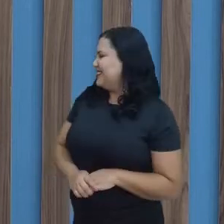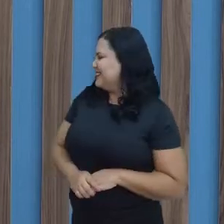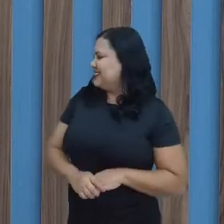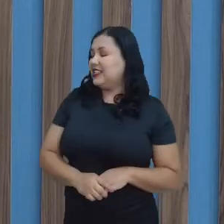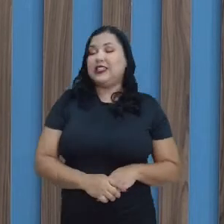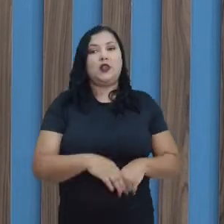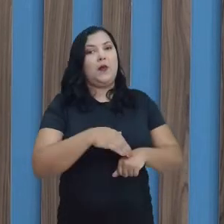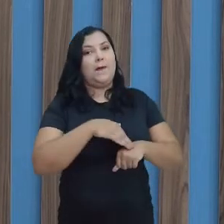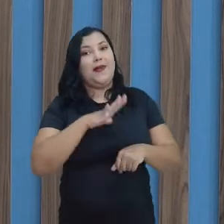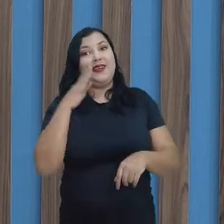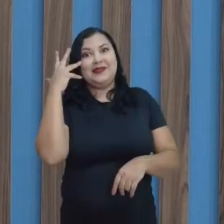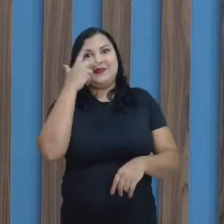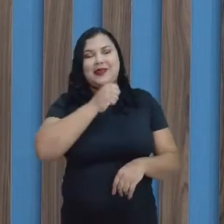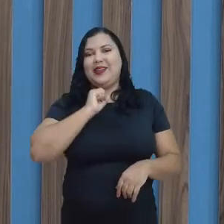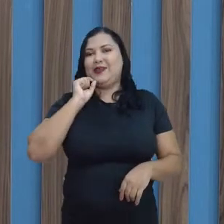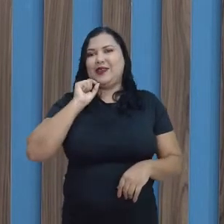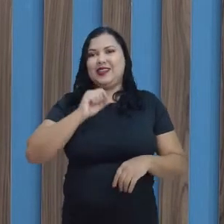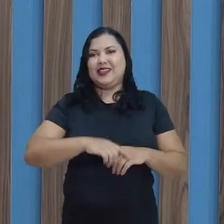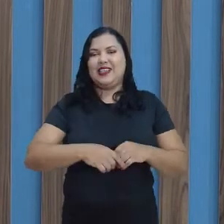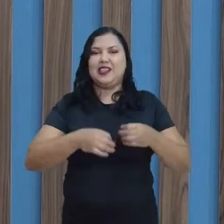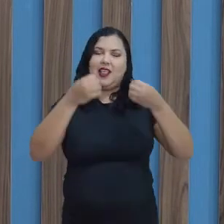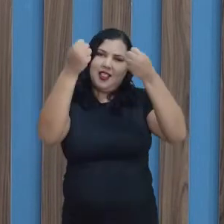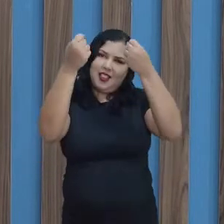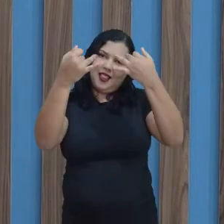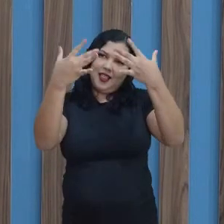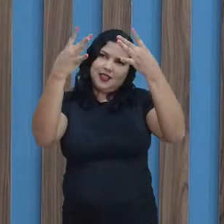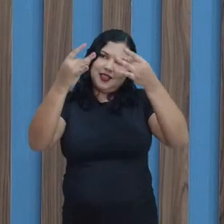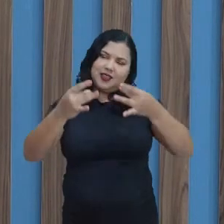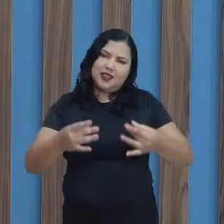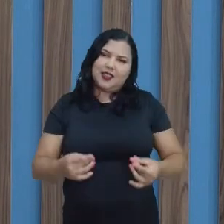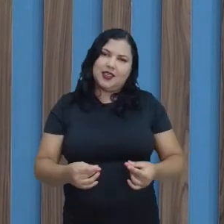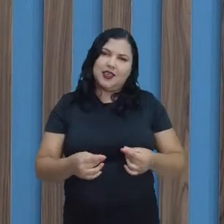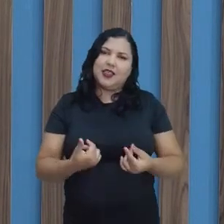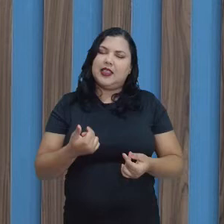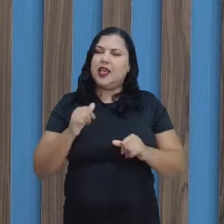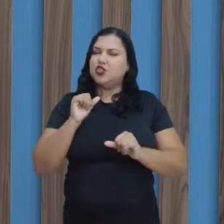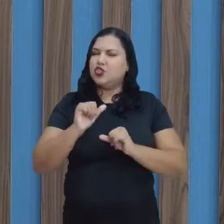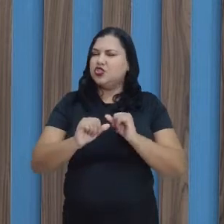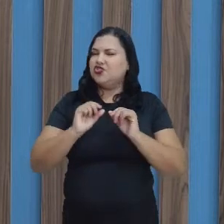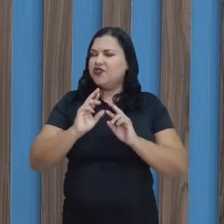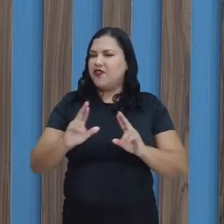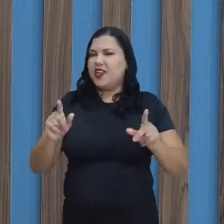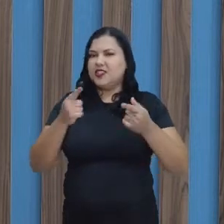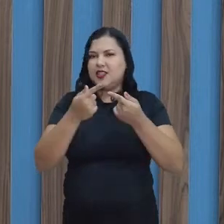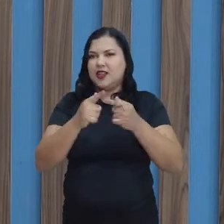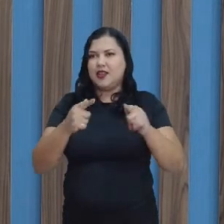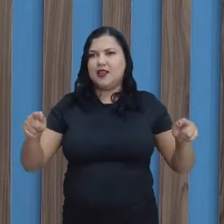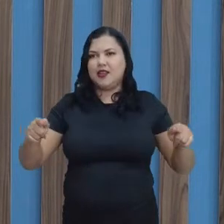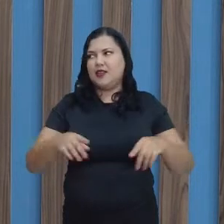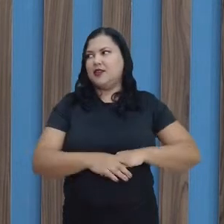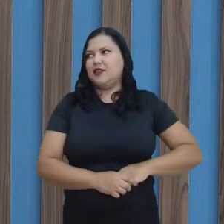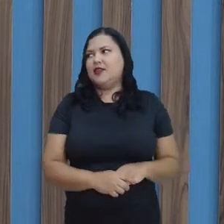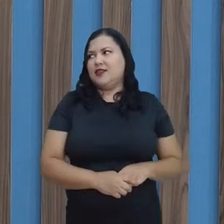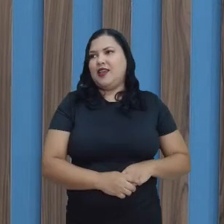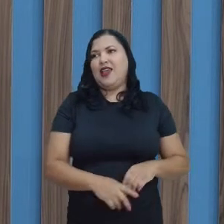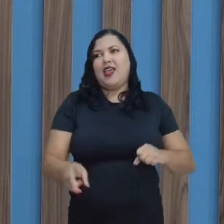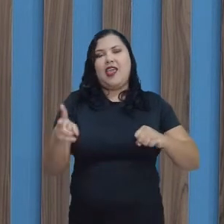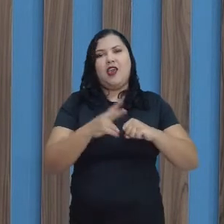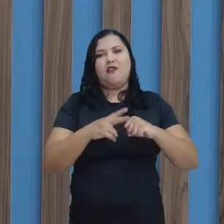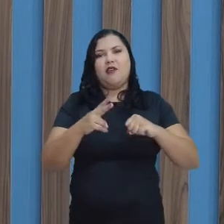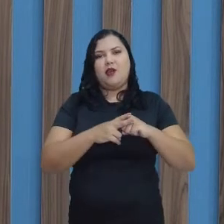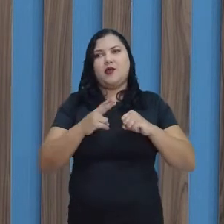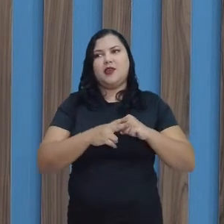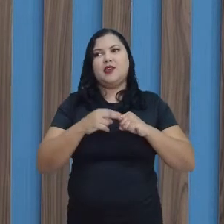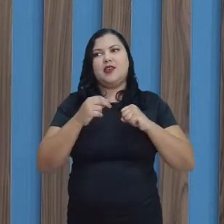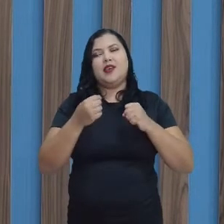nesse relato, que tem os desvios gramaticais, é o verbo que representa a